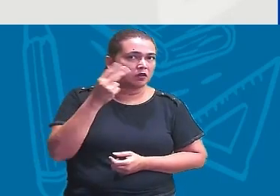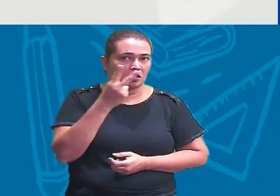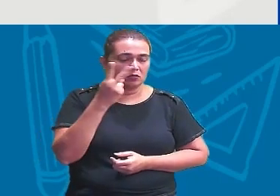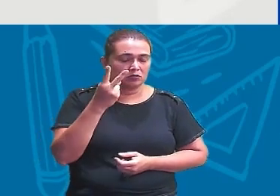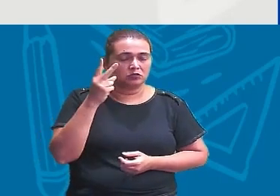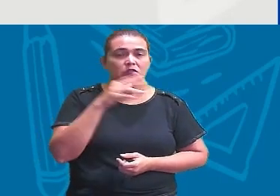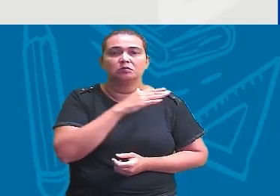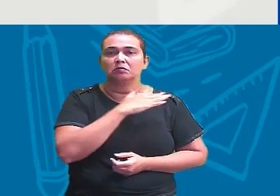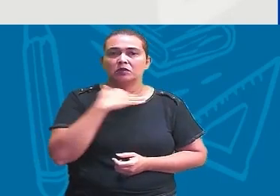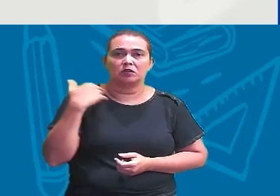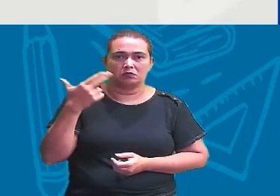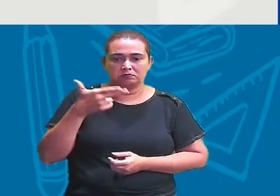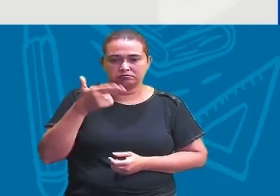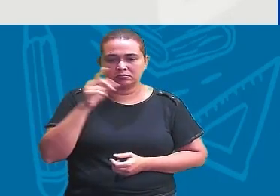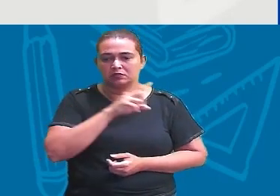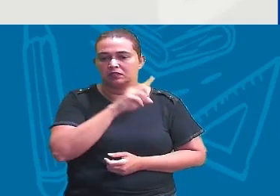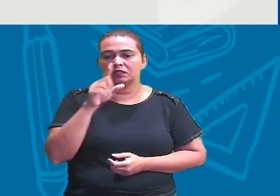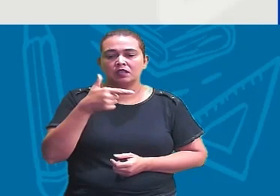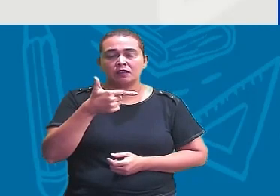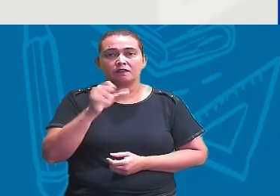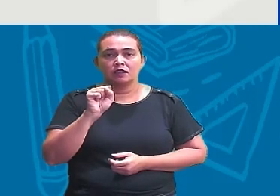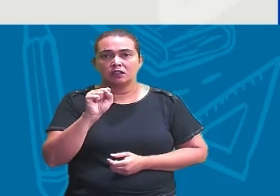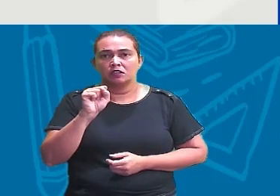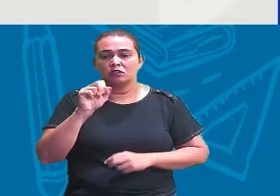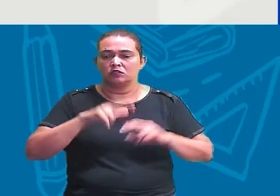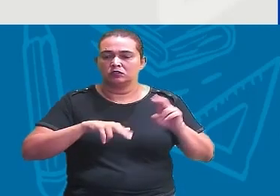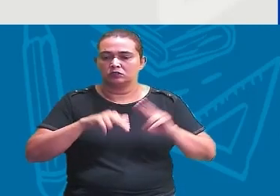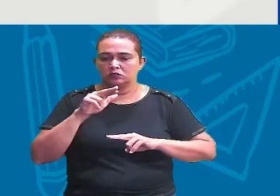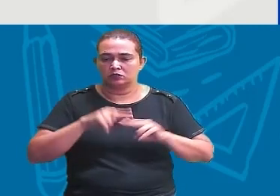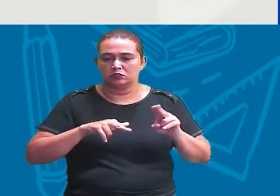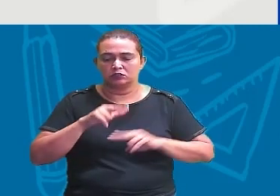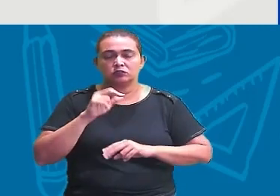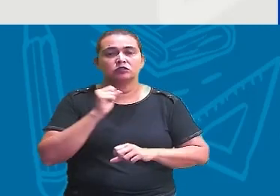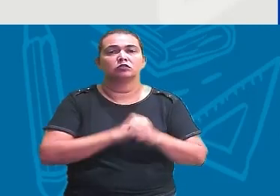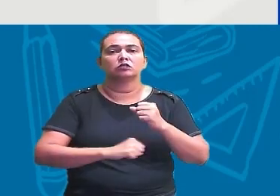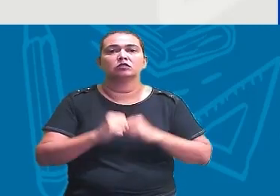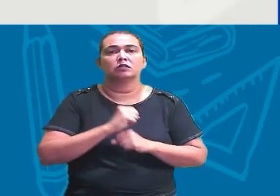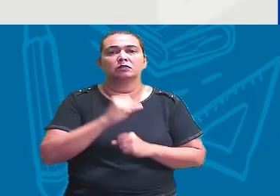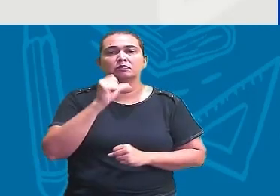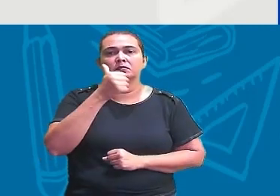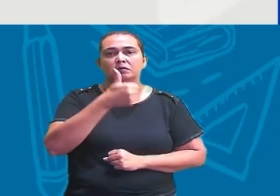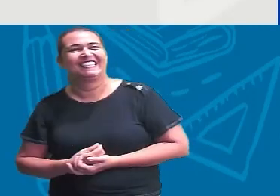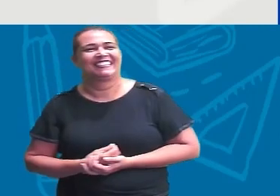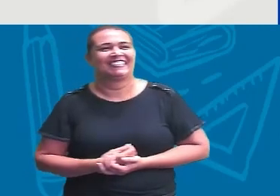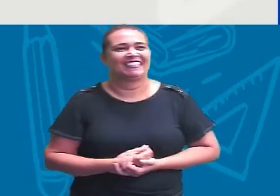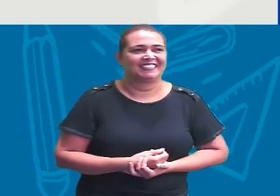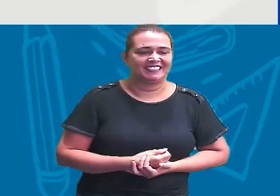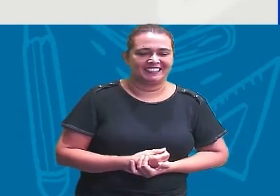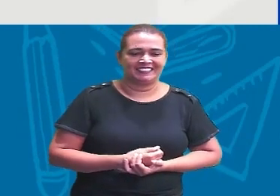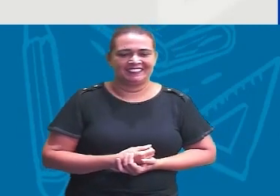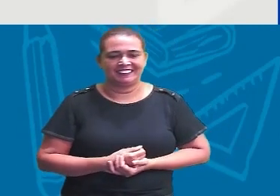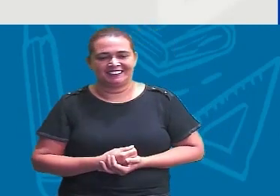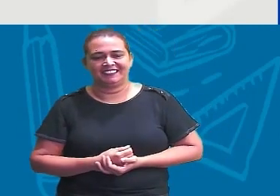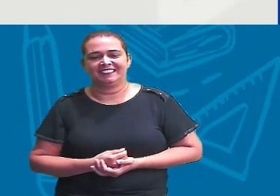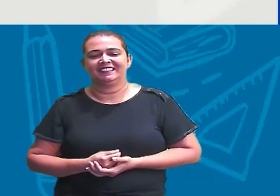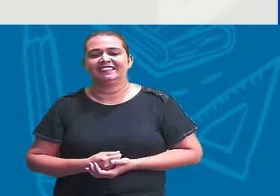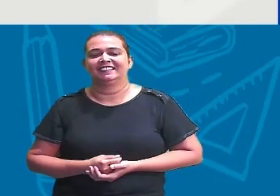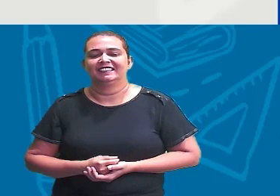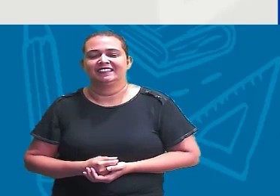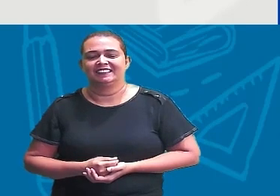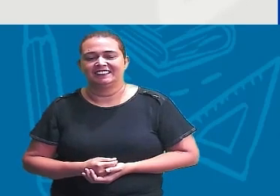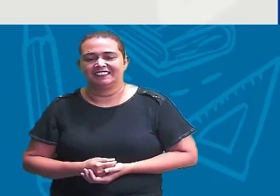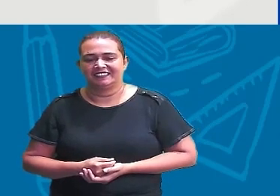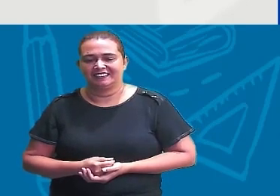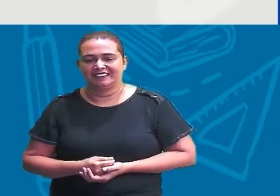de junho de 1914. Esse assassinato ele vai acontecer na cidade de Sarajevo, vai ser